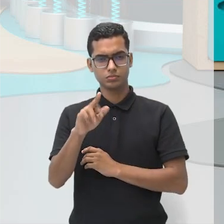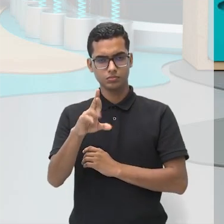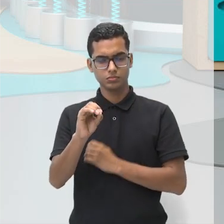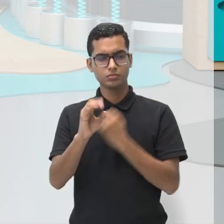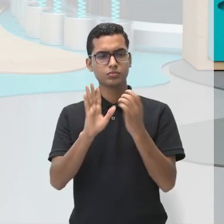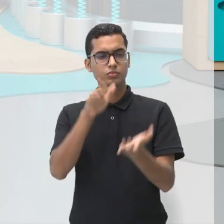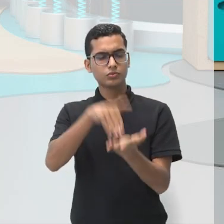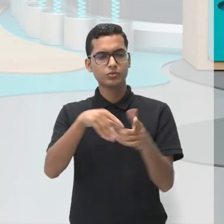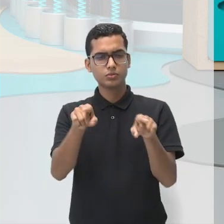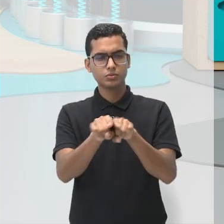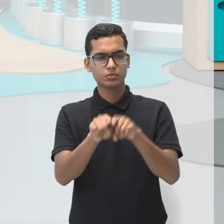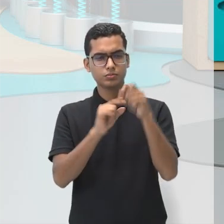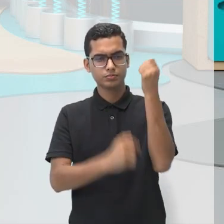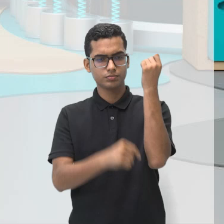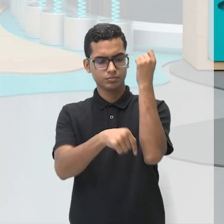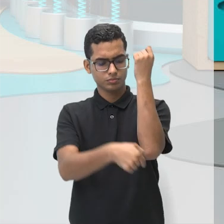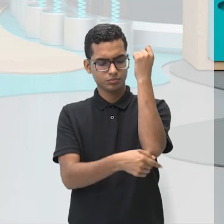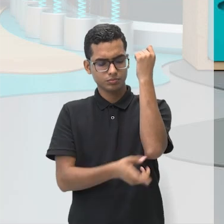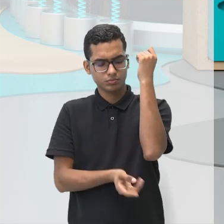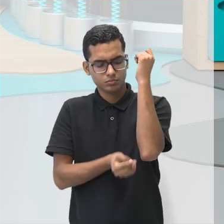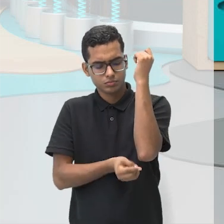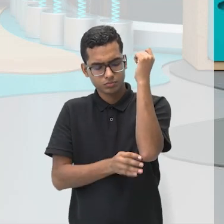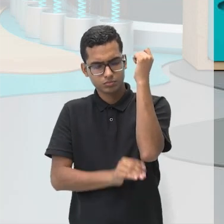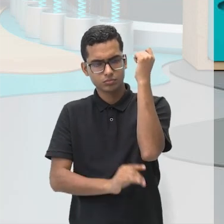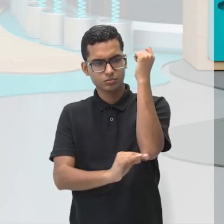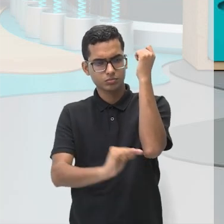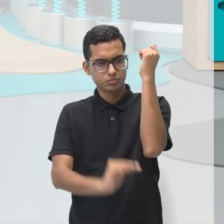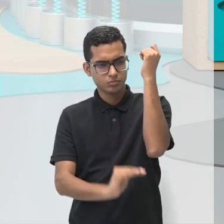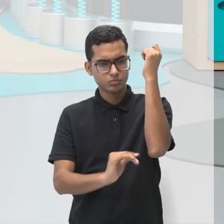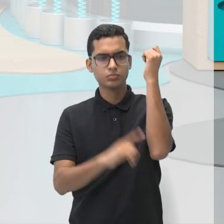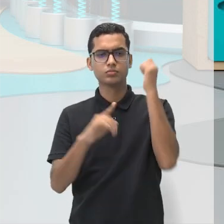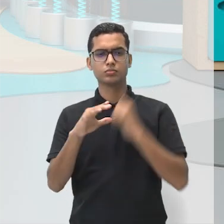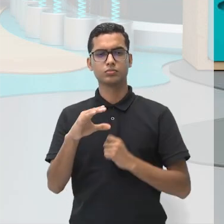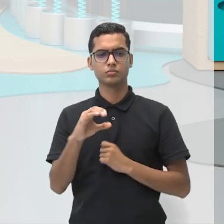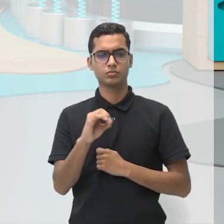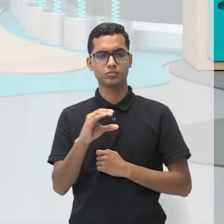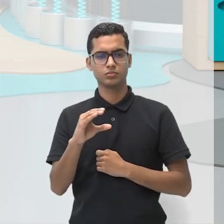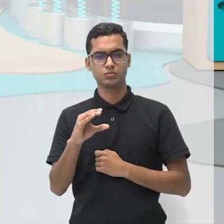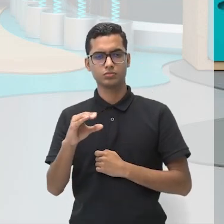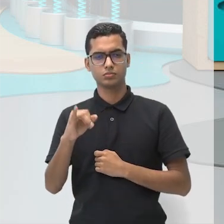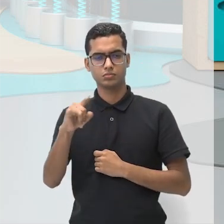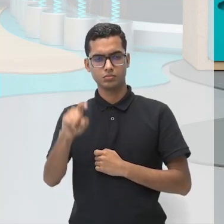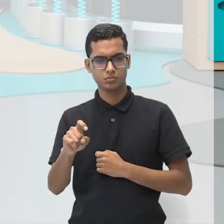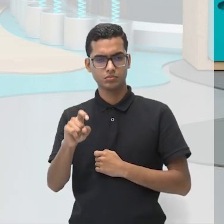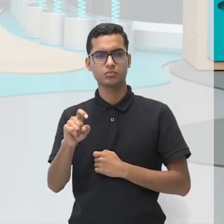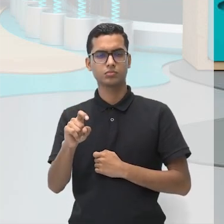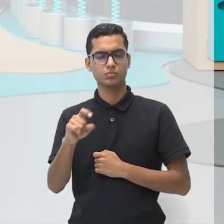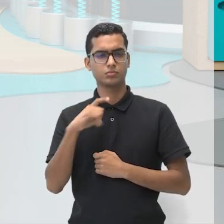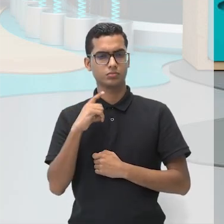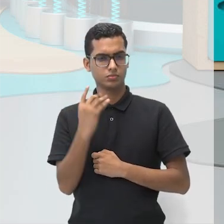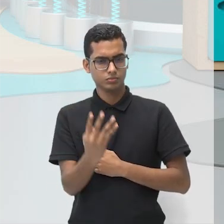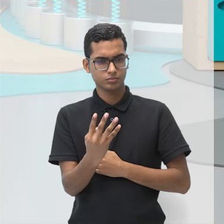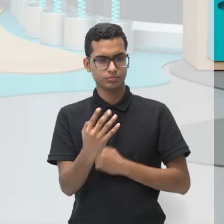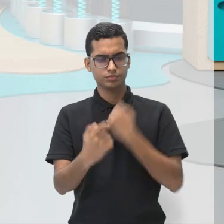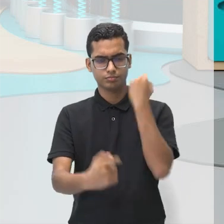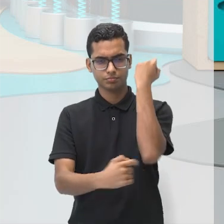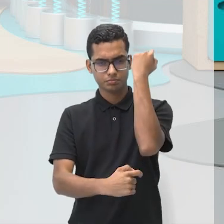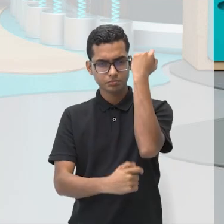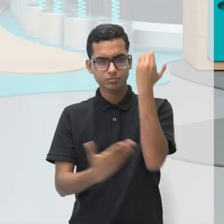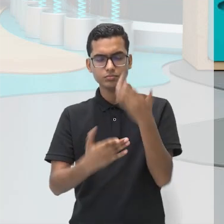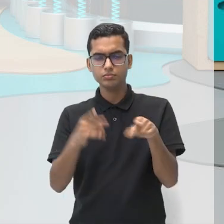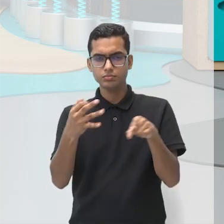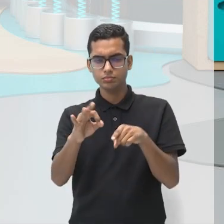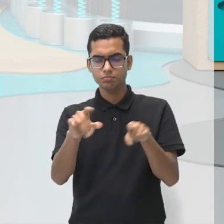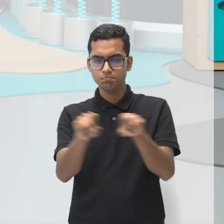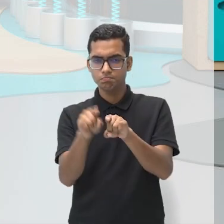ter também 4 vértebras coxígeas que se fundiram ali, se juntaram e formaram o cóccix. E aí eu trouxe